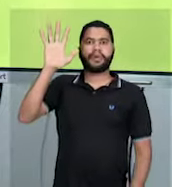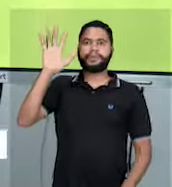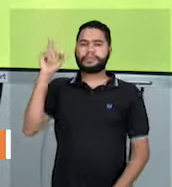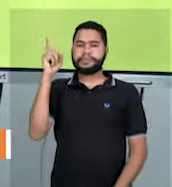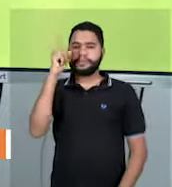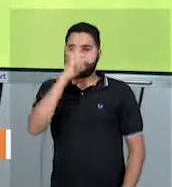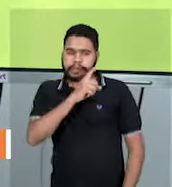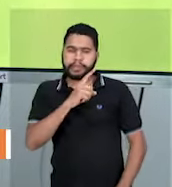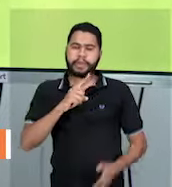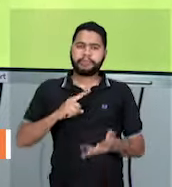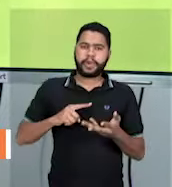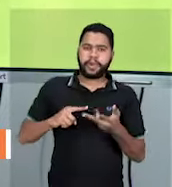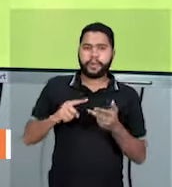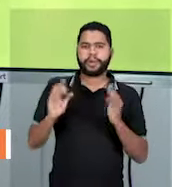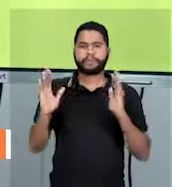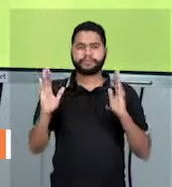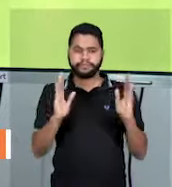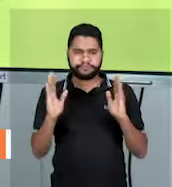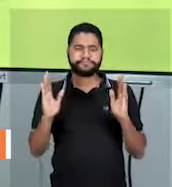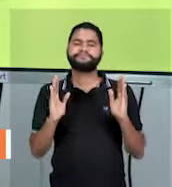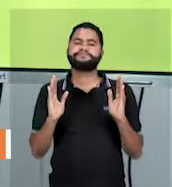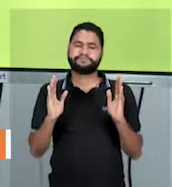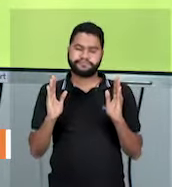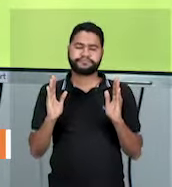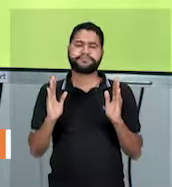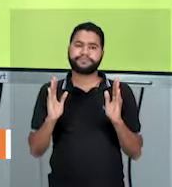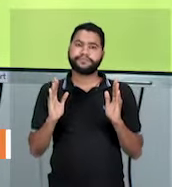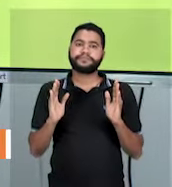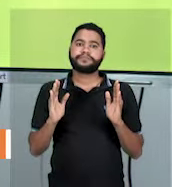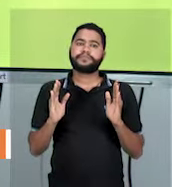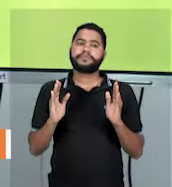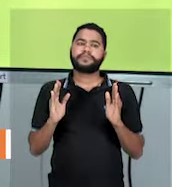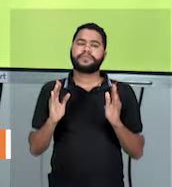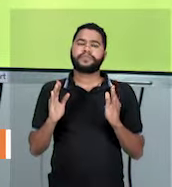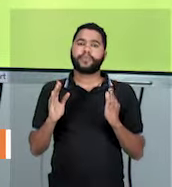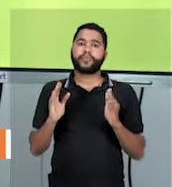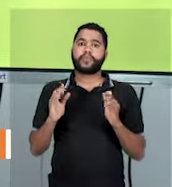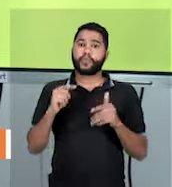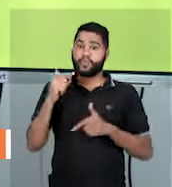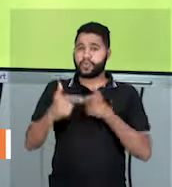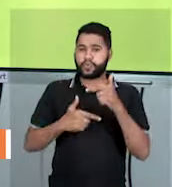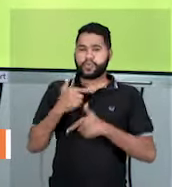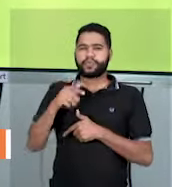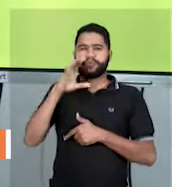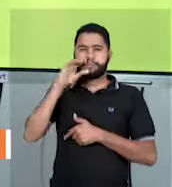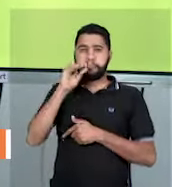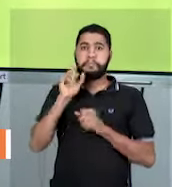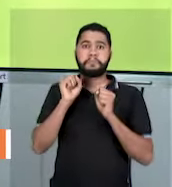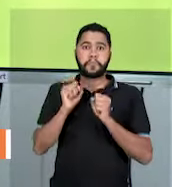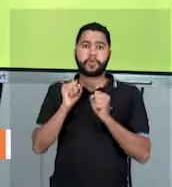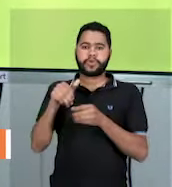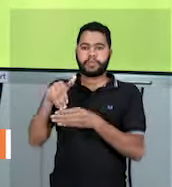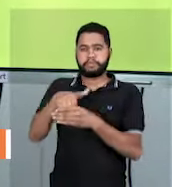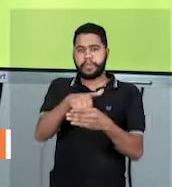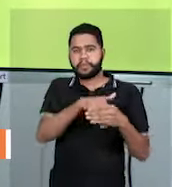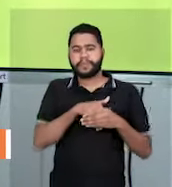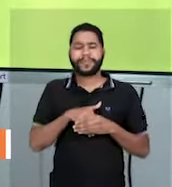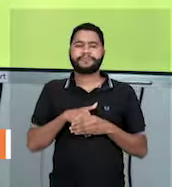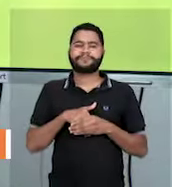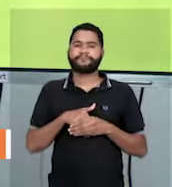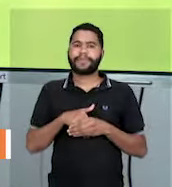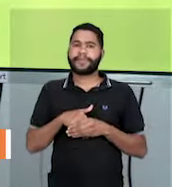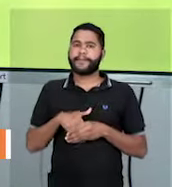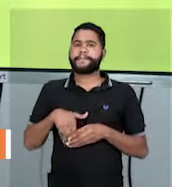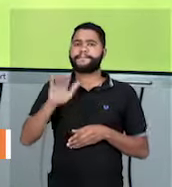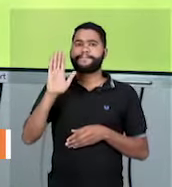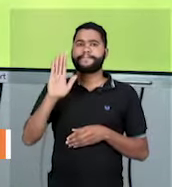da população naquele momento, aqueles cargos que podiam ter eleições, cada vez mais políticos